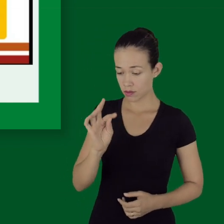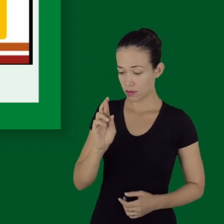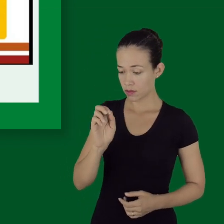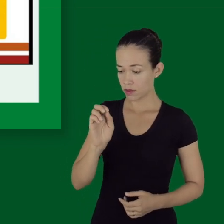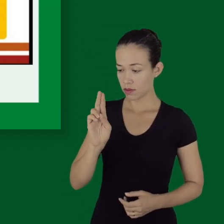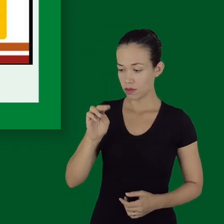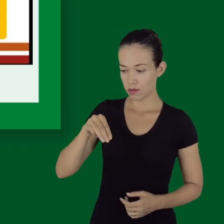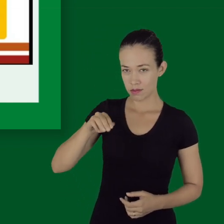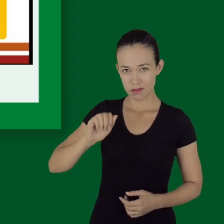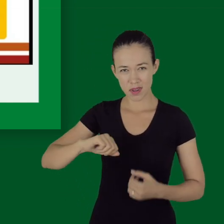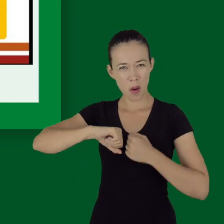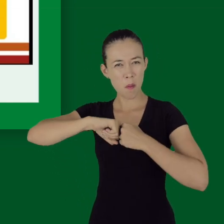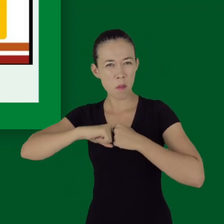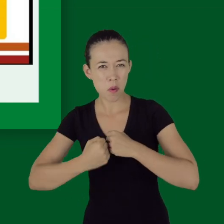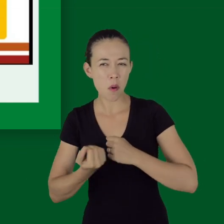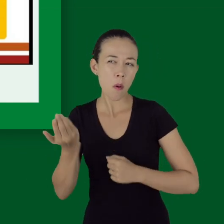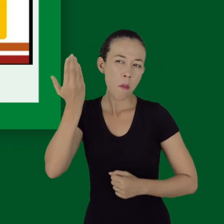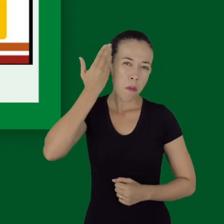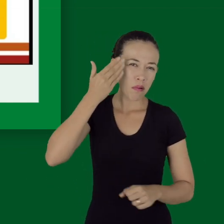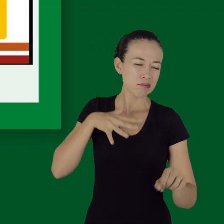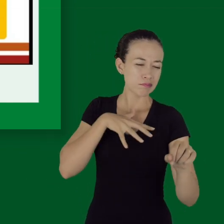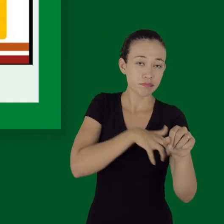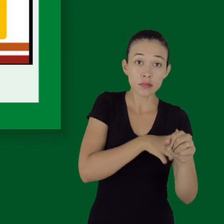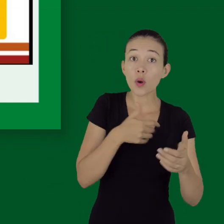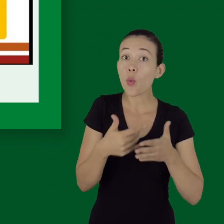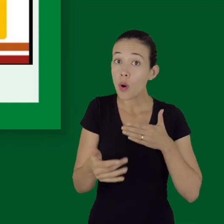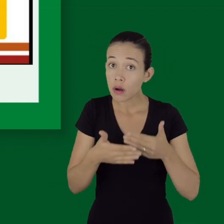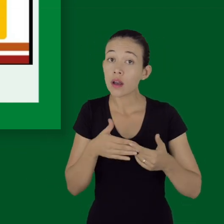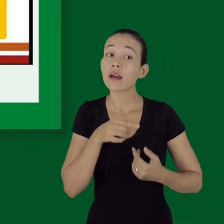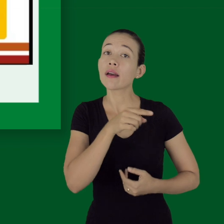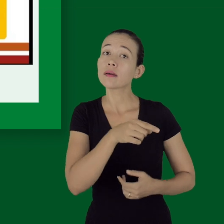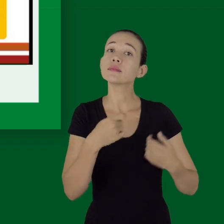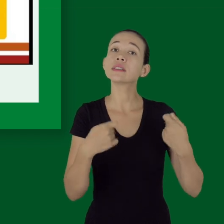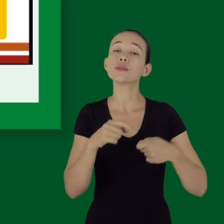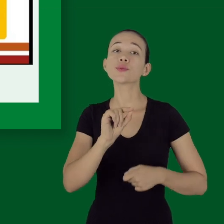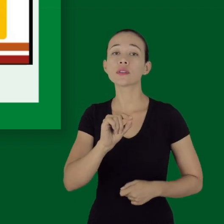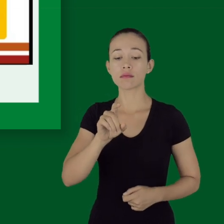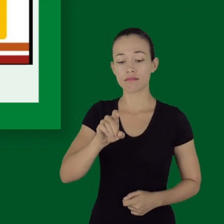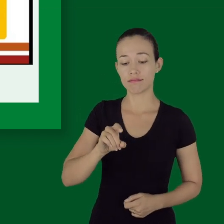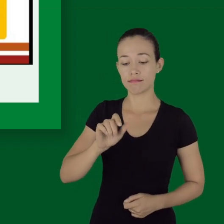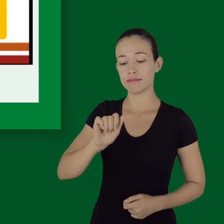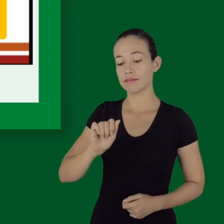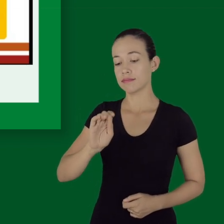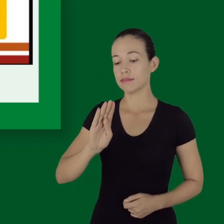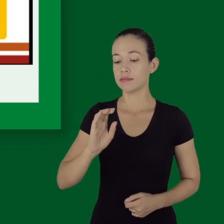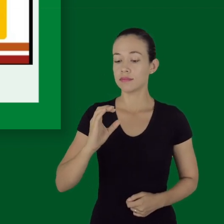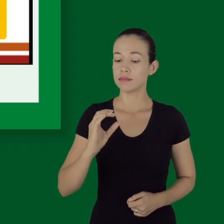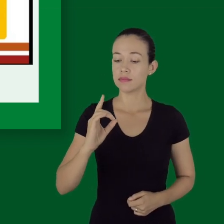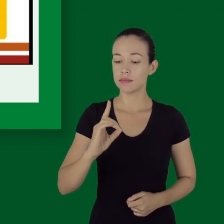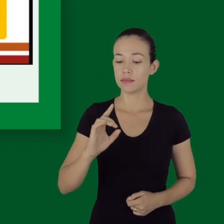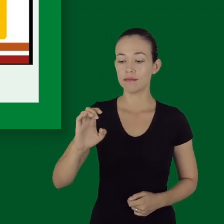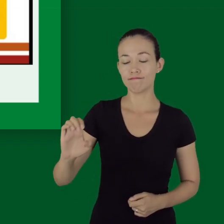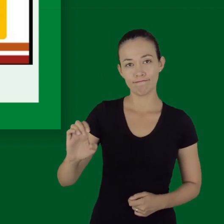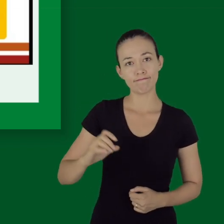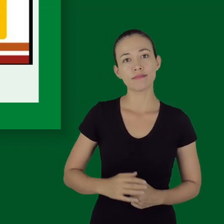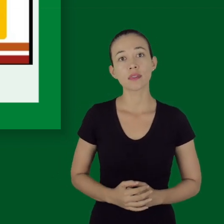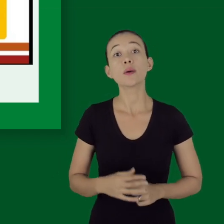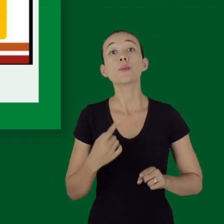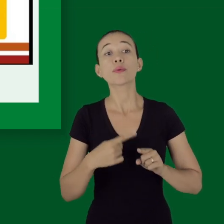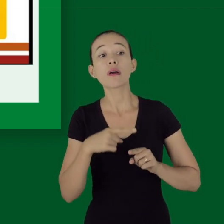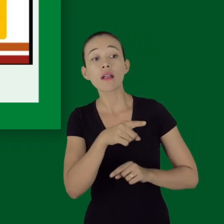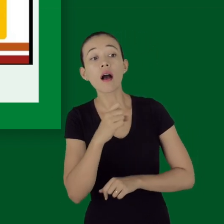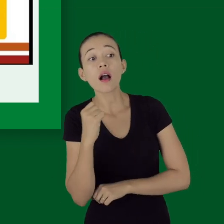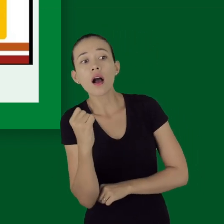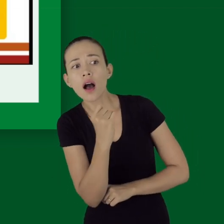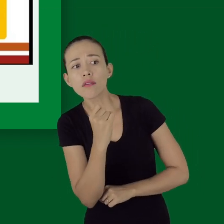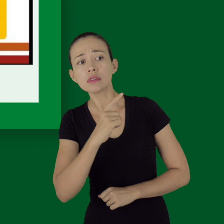perdendo gás respiratório, precisar de oxigenação otimizada. Então, ele o mnemônico